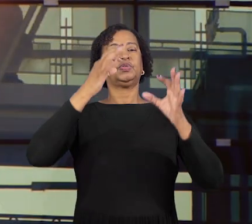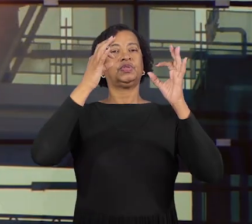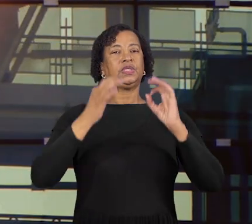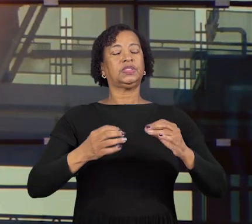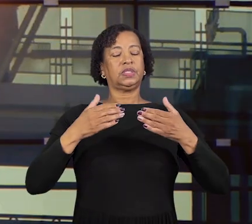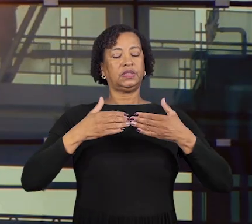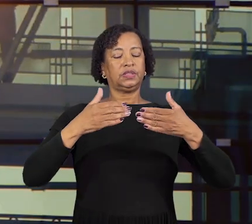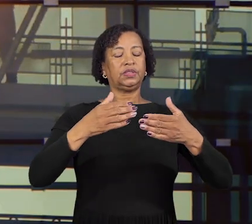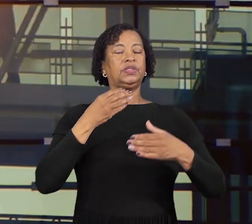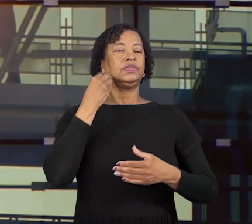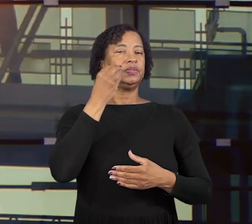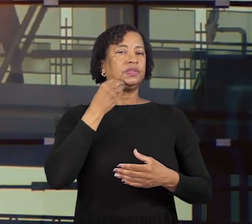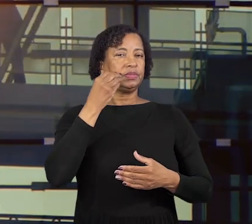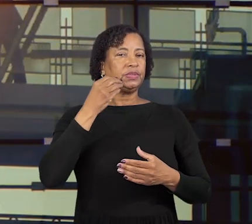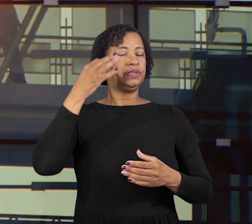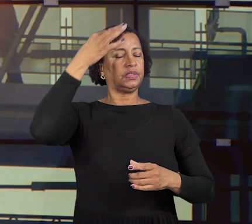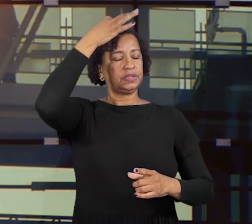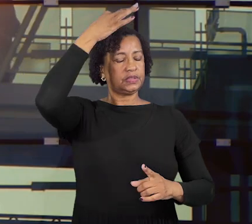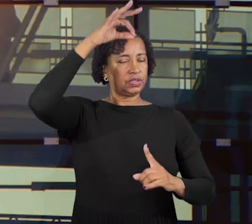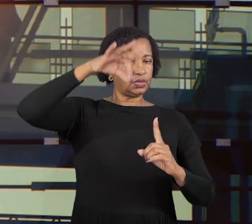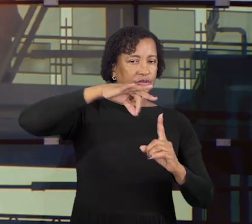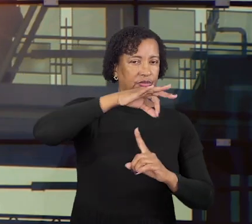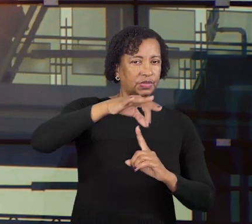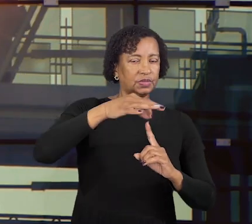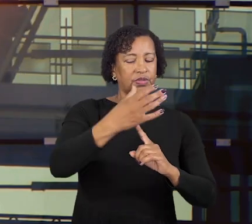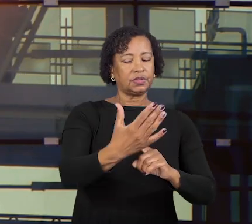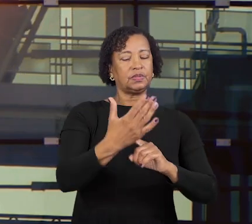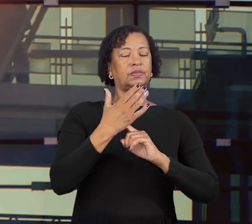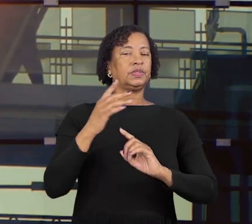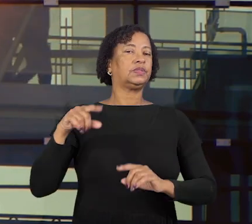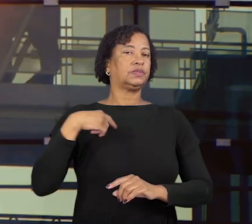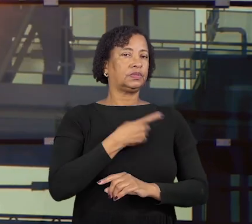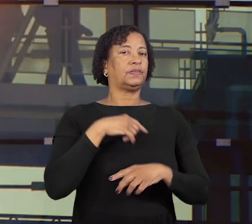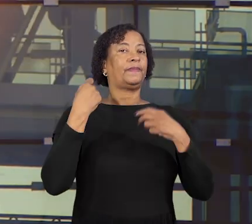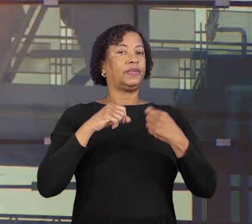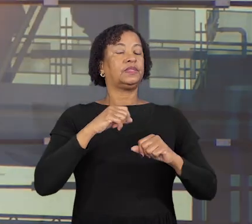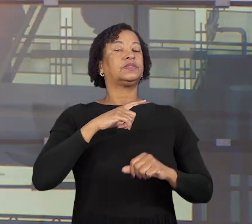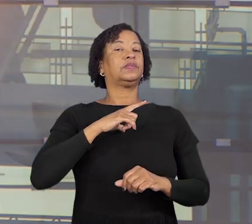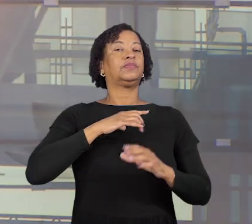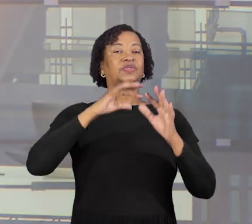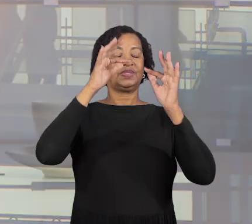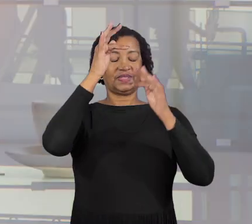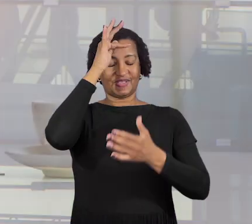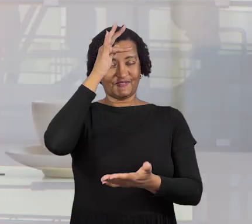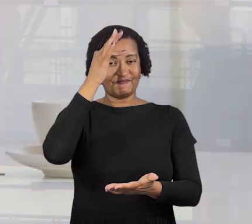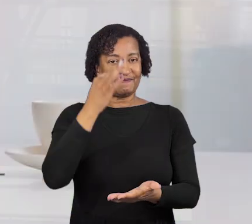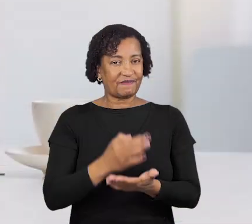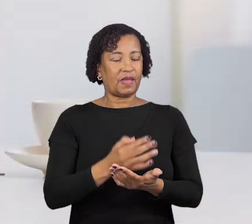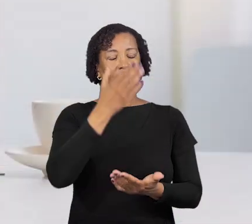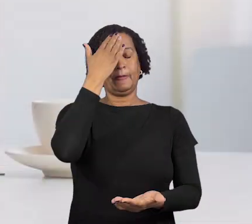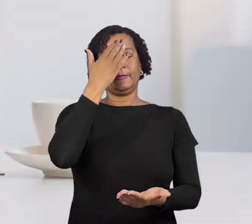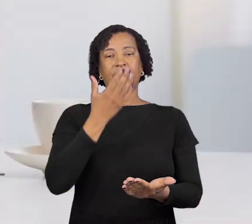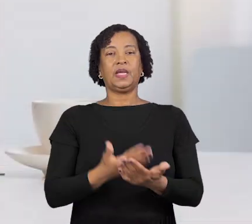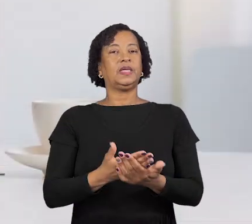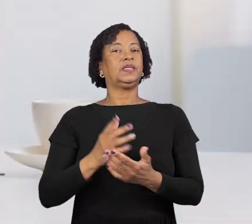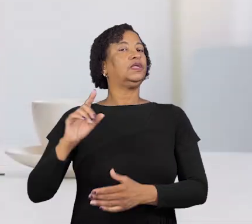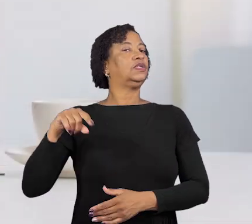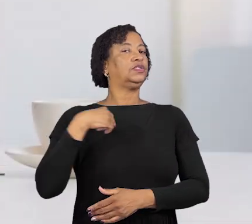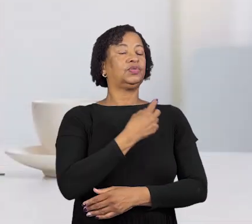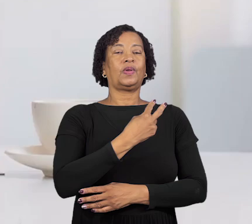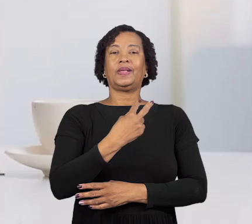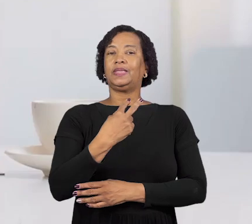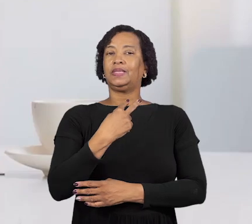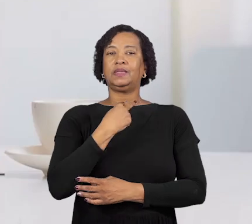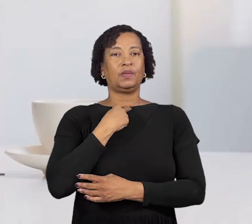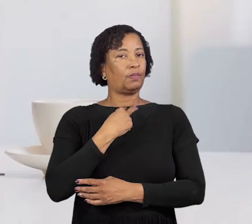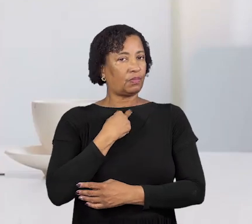diante das experiências que o Espírito Santo nos apresenta. Para isso, precisamos ter fé para crer que nós não podemos,